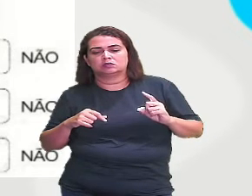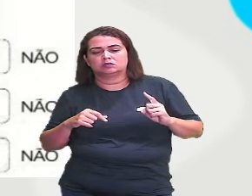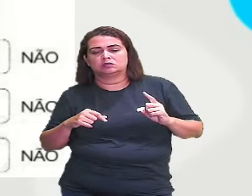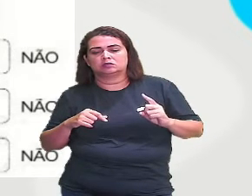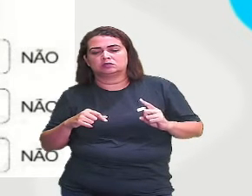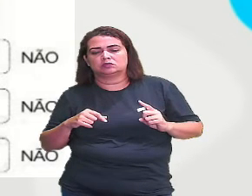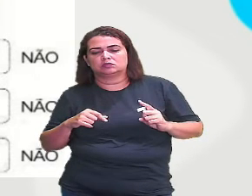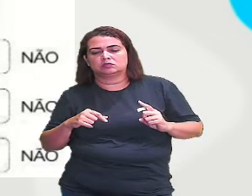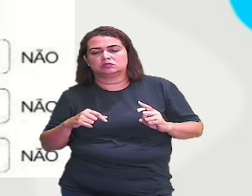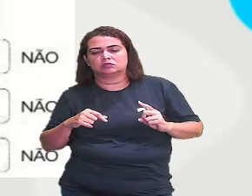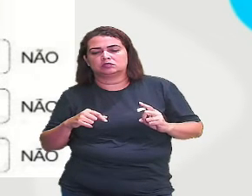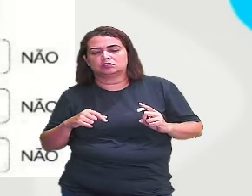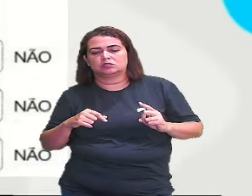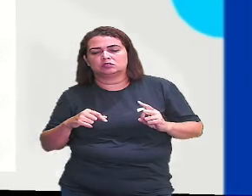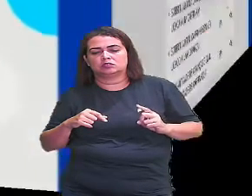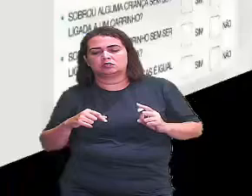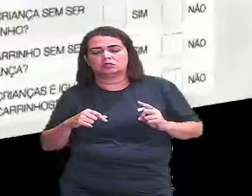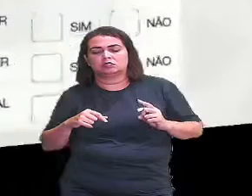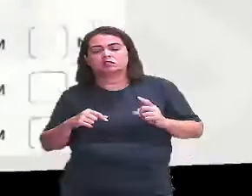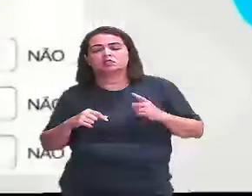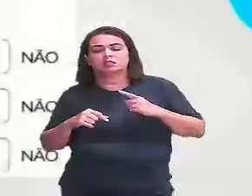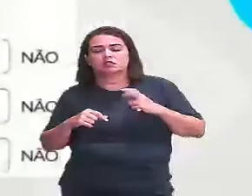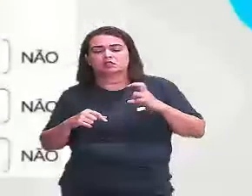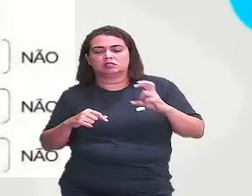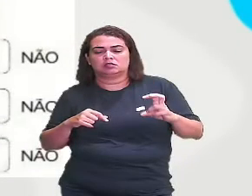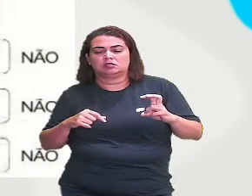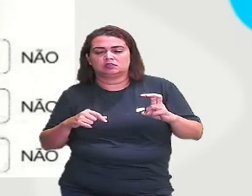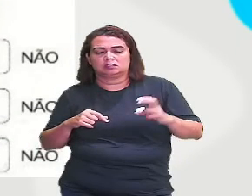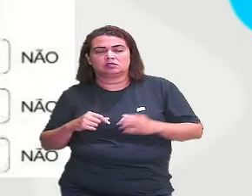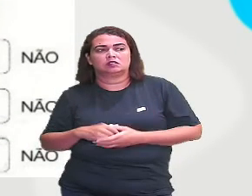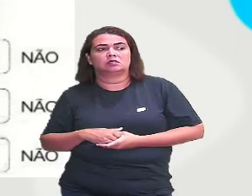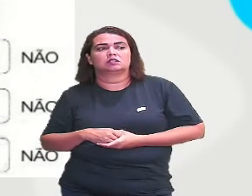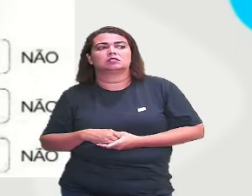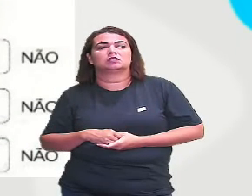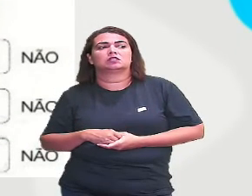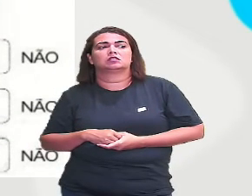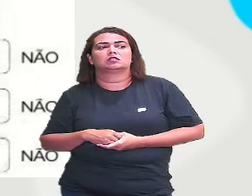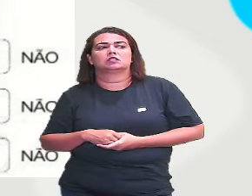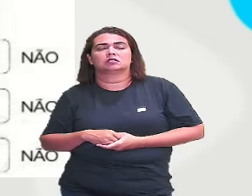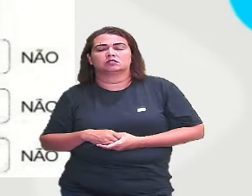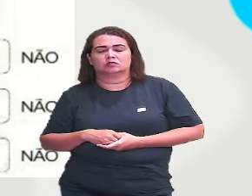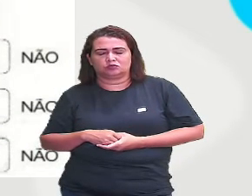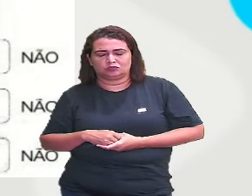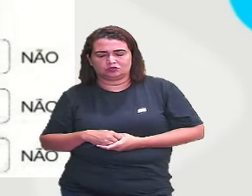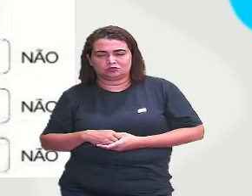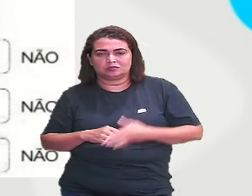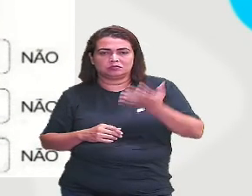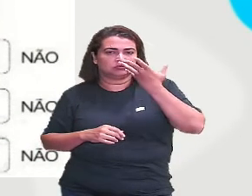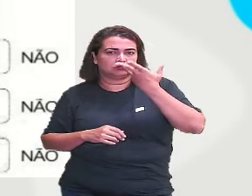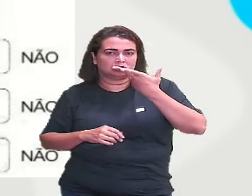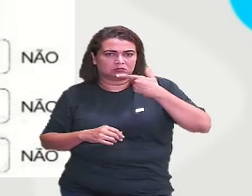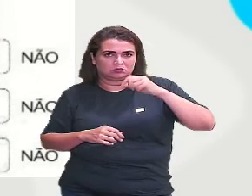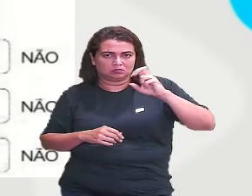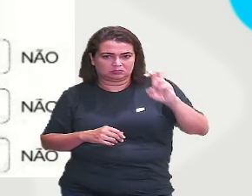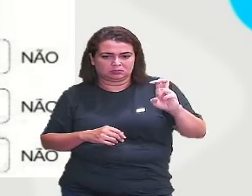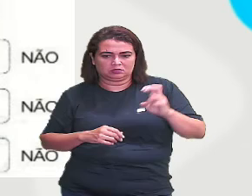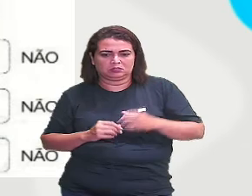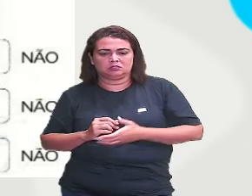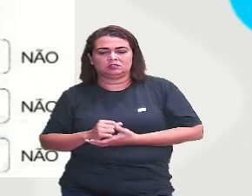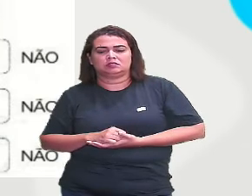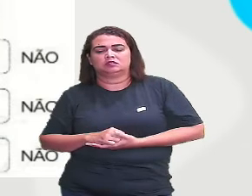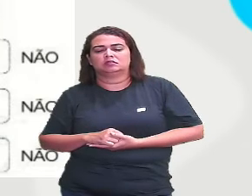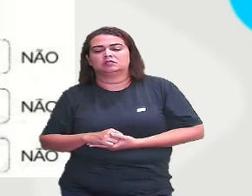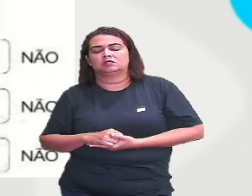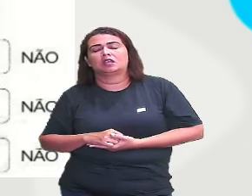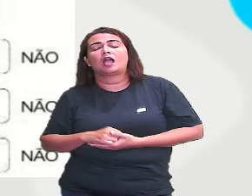crianças. Tem 5 crianças aí nessa tarefinha. Aí você